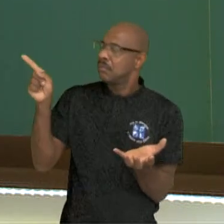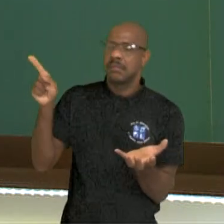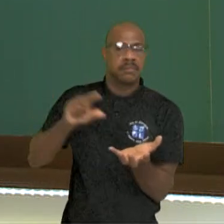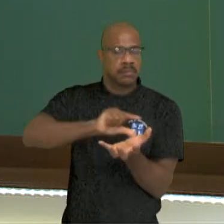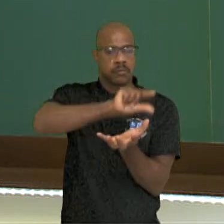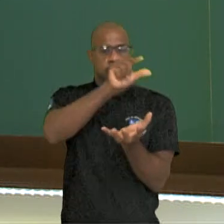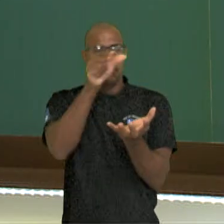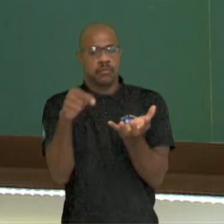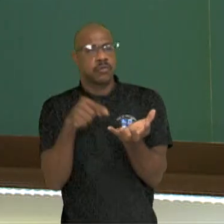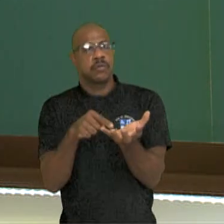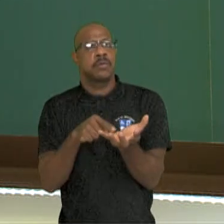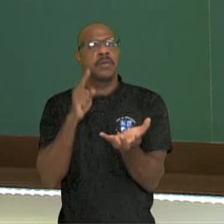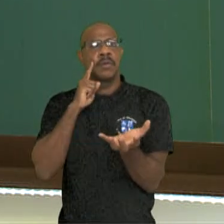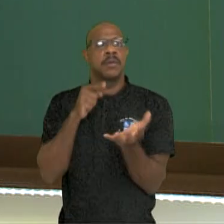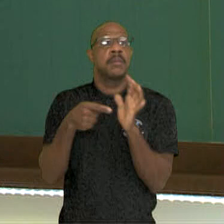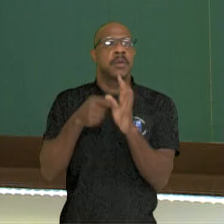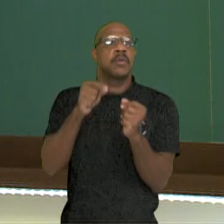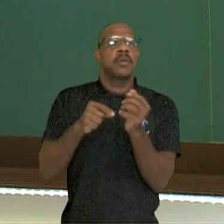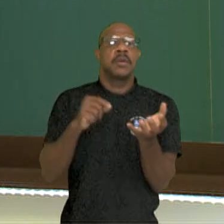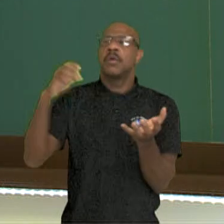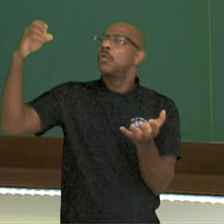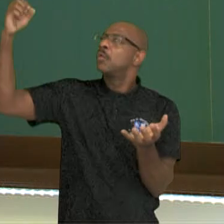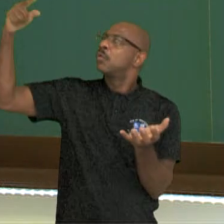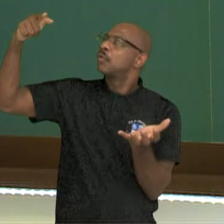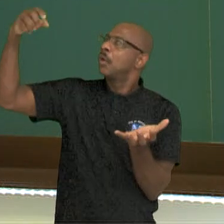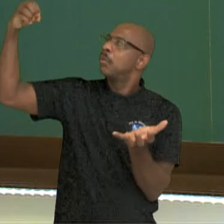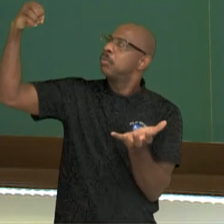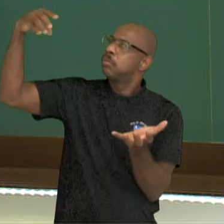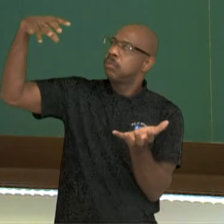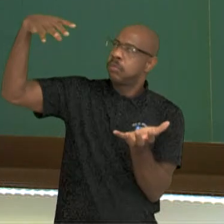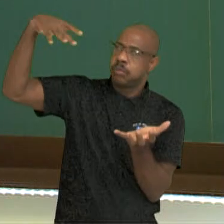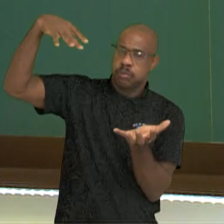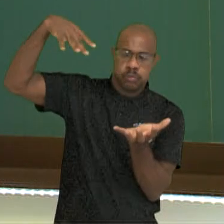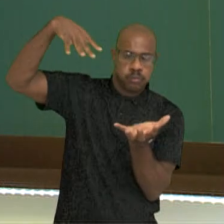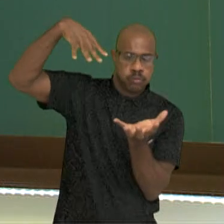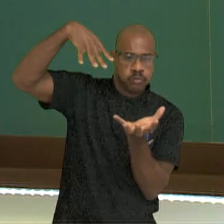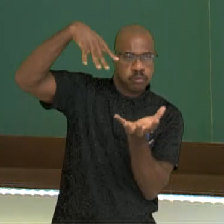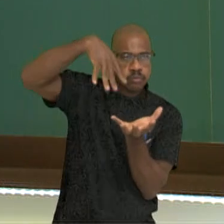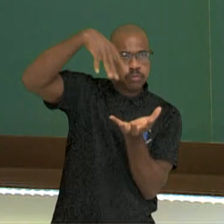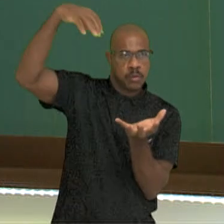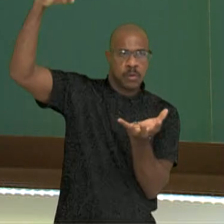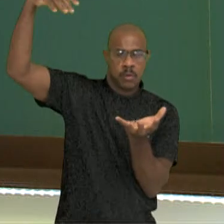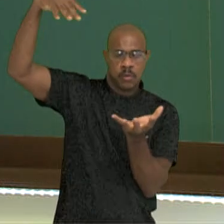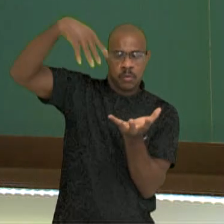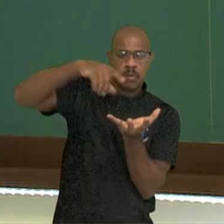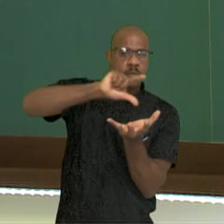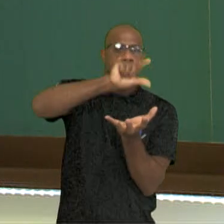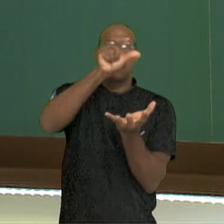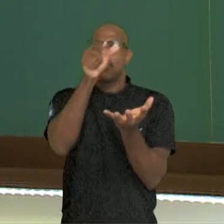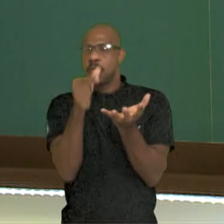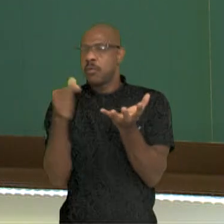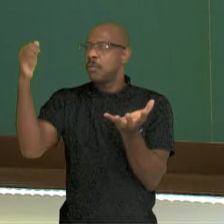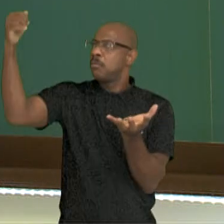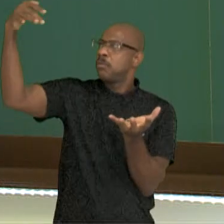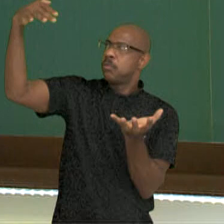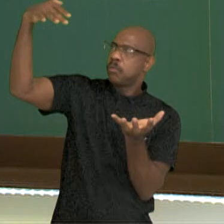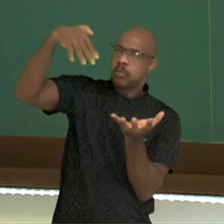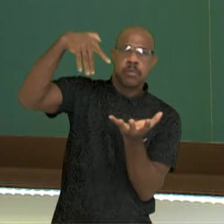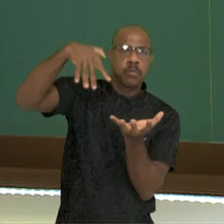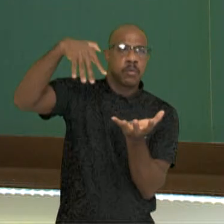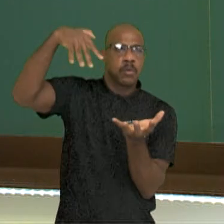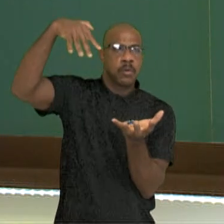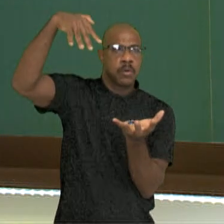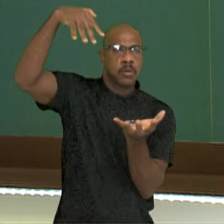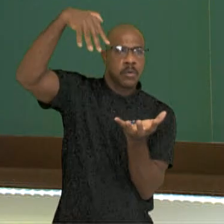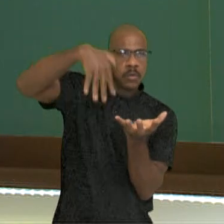aqui, mostra que os raios solares, quando atravessam a atmosfera, uma pequena parte deles acabam